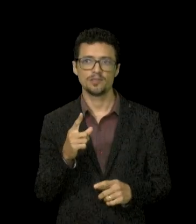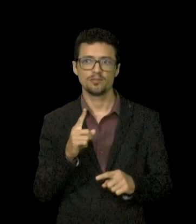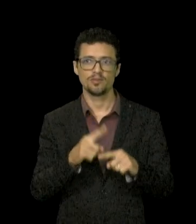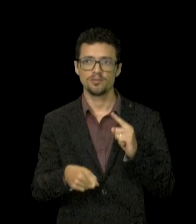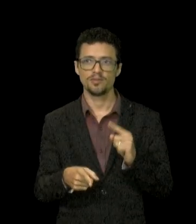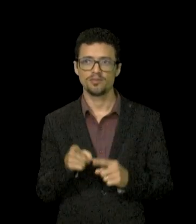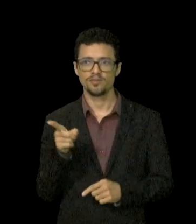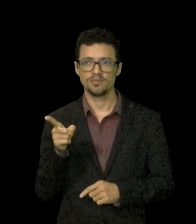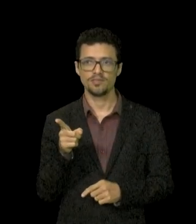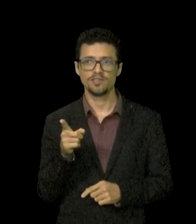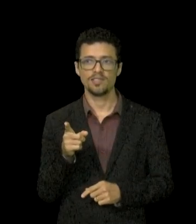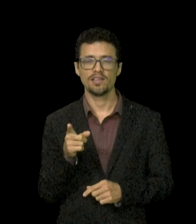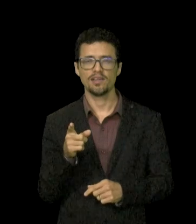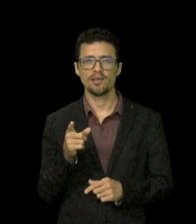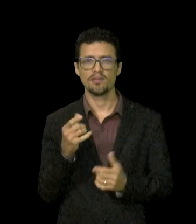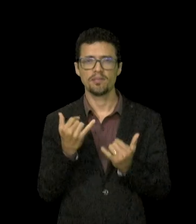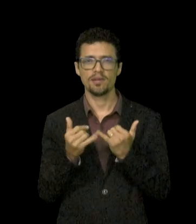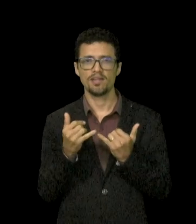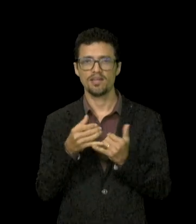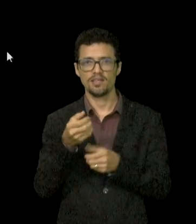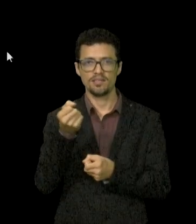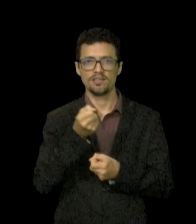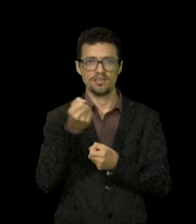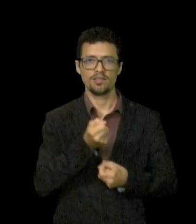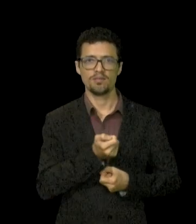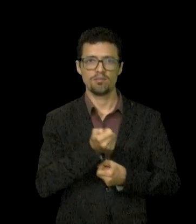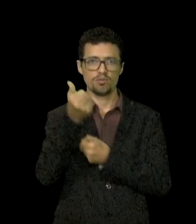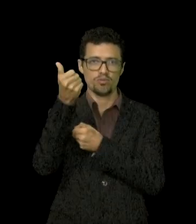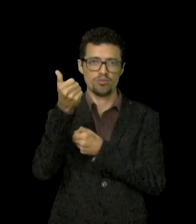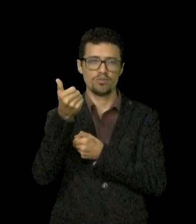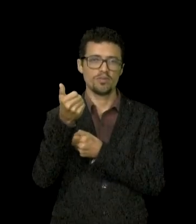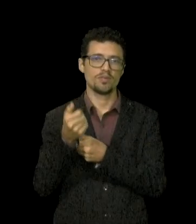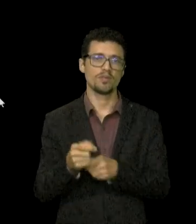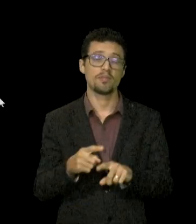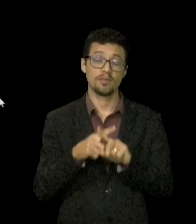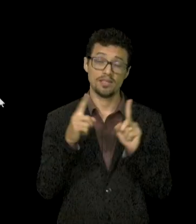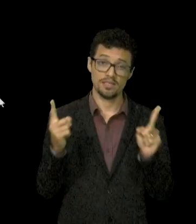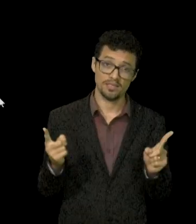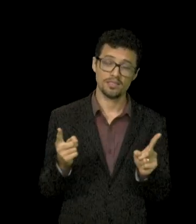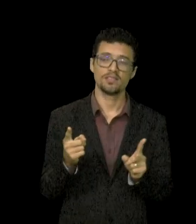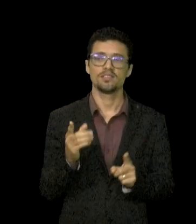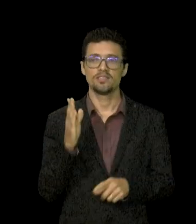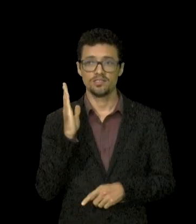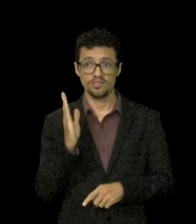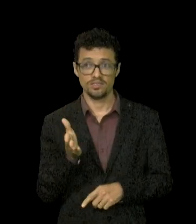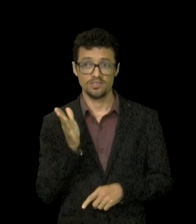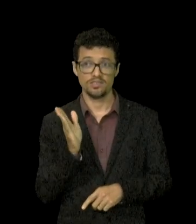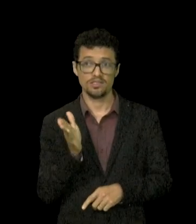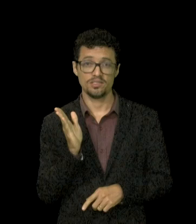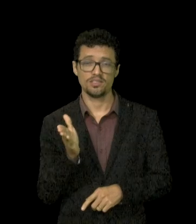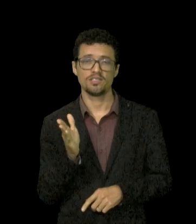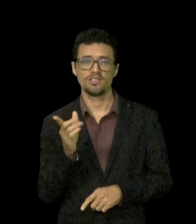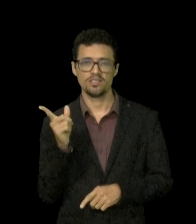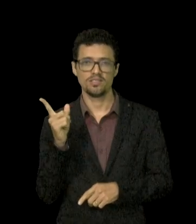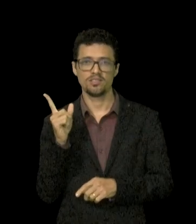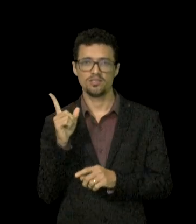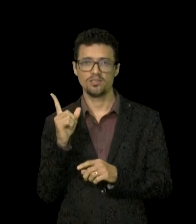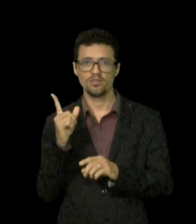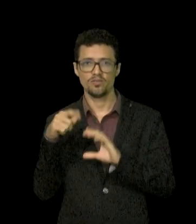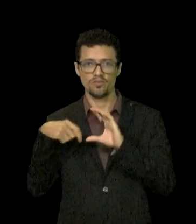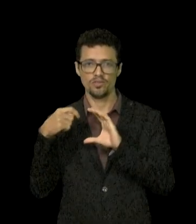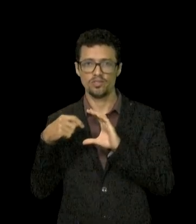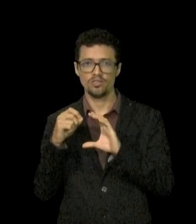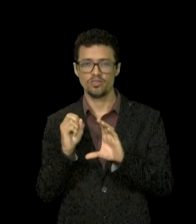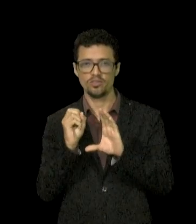né? Sprite. Mas providências já foram tomadas. Eu encaminhei logo pela manhã esse vídeo para o presidente da CAEMA, que é o